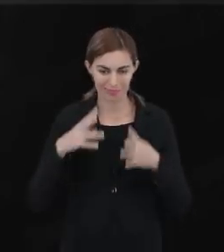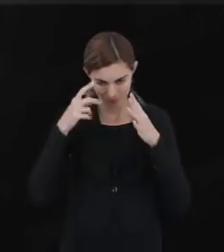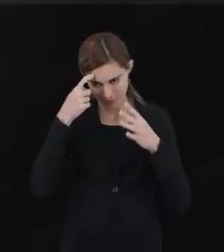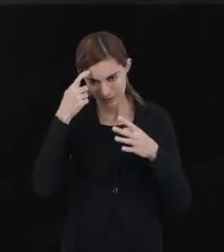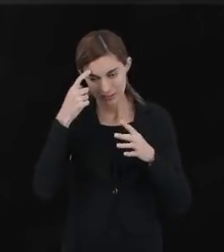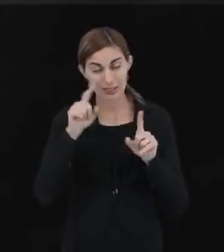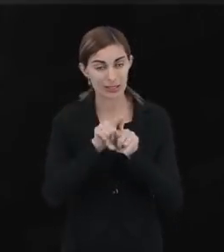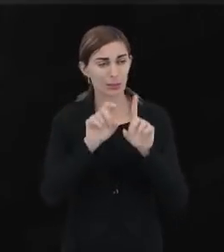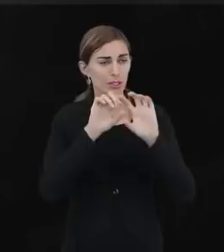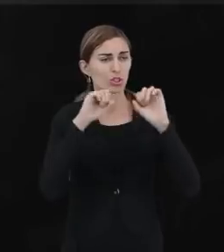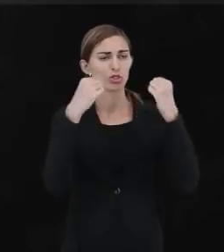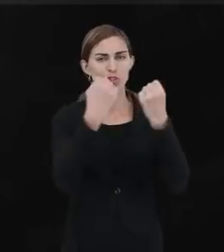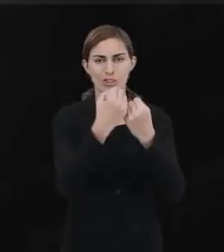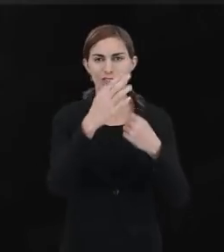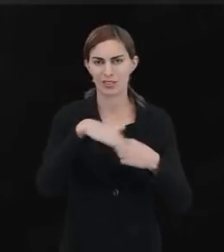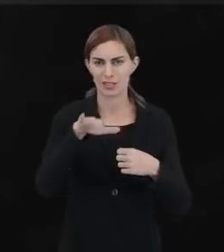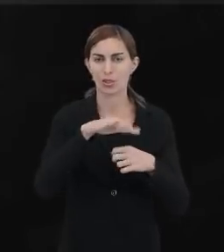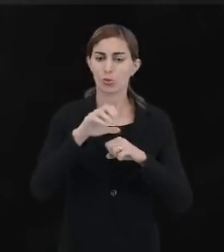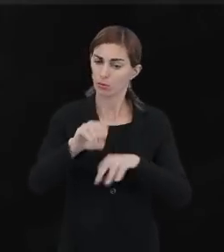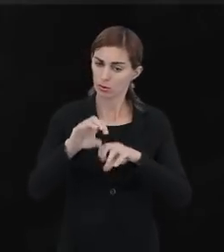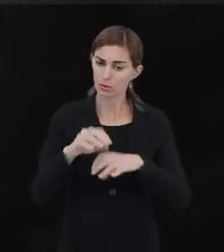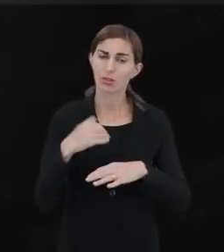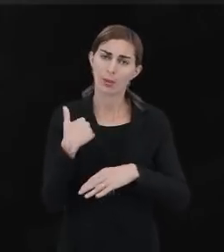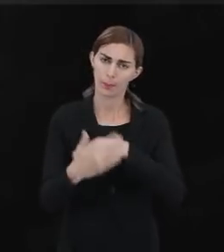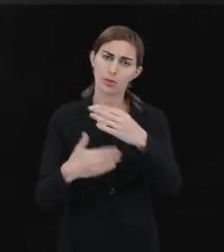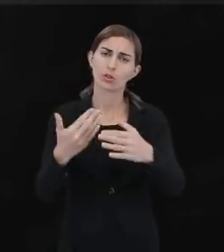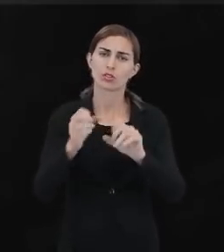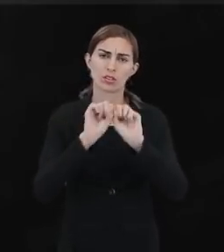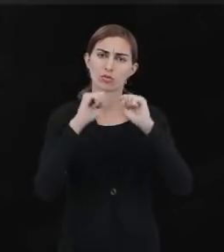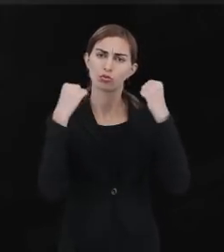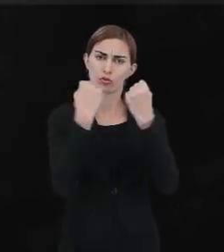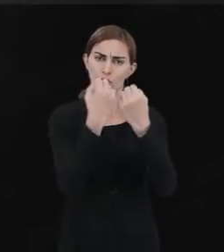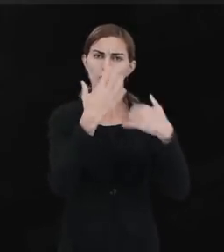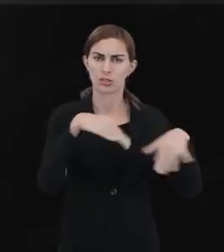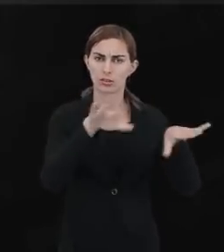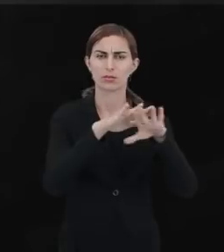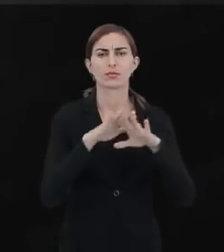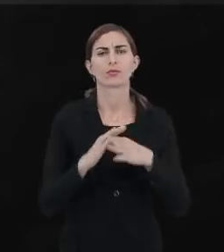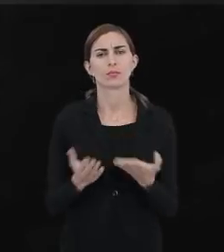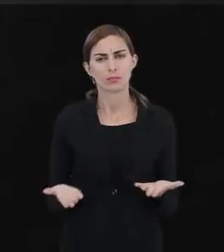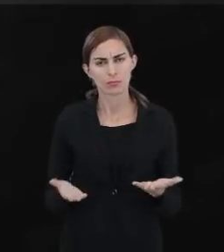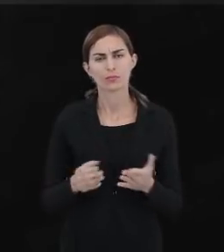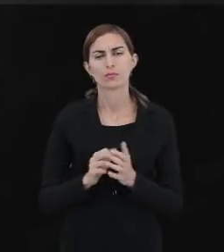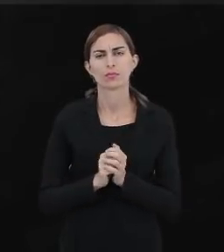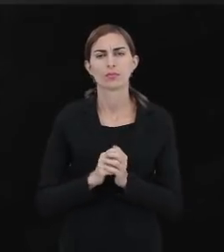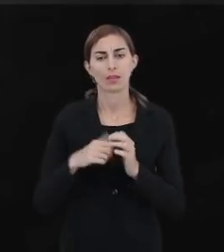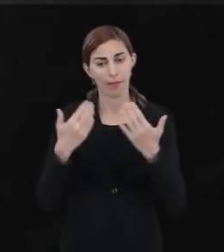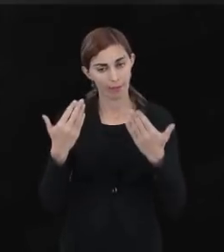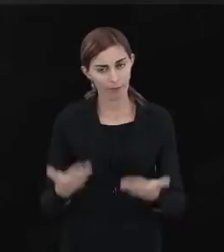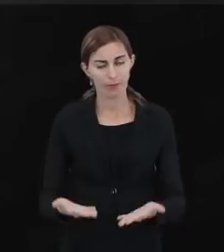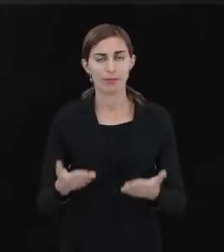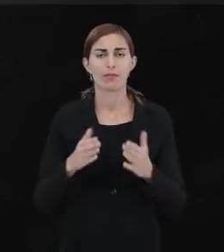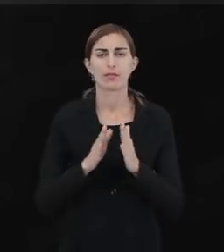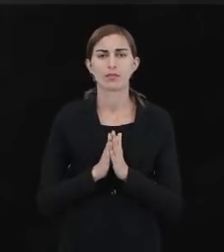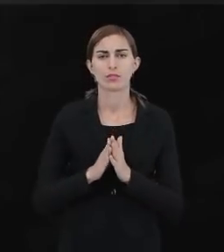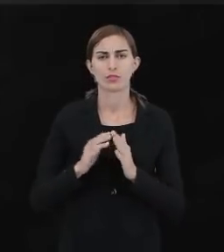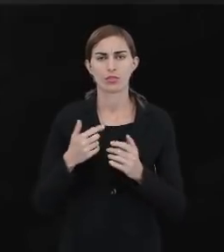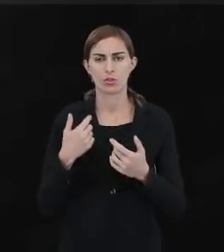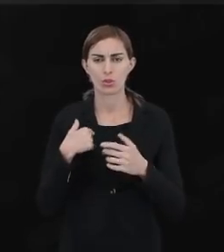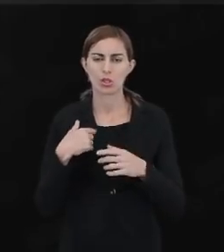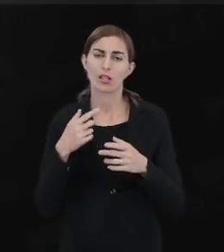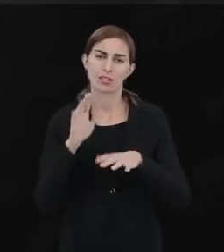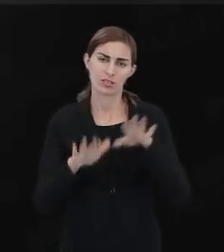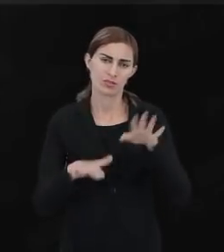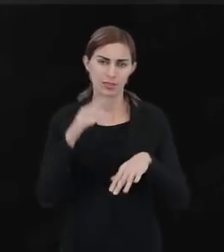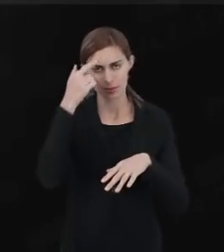social então a educação é um processo social e é isso que está em